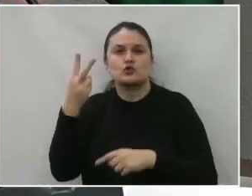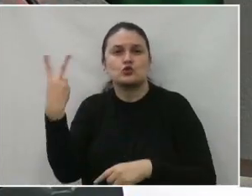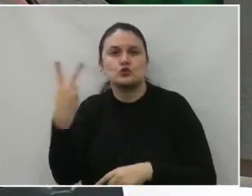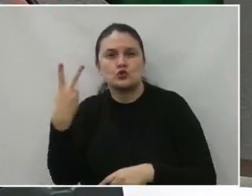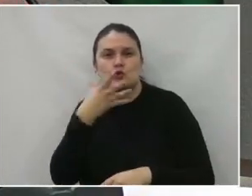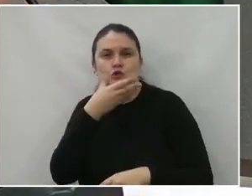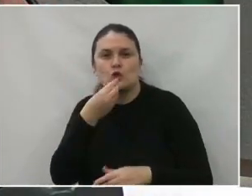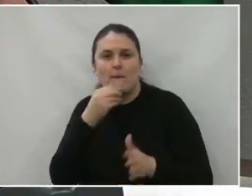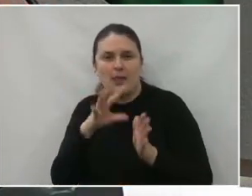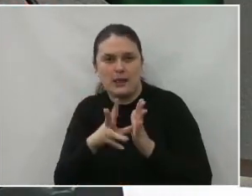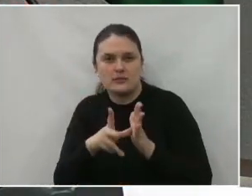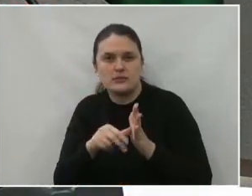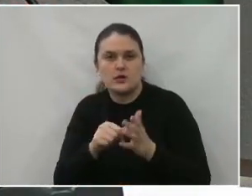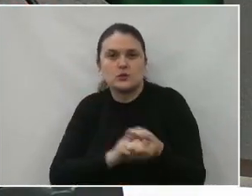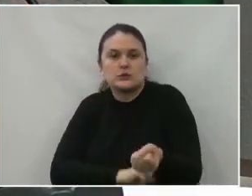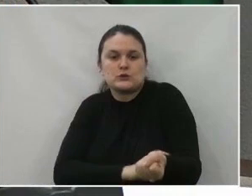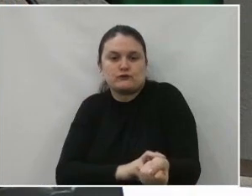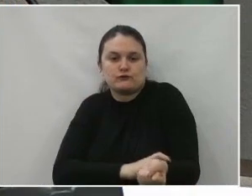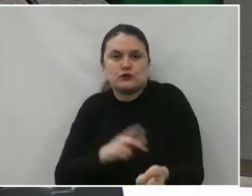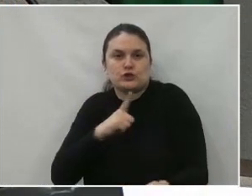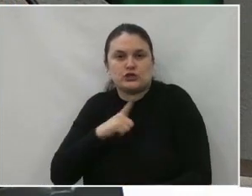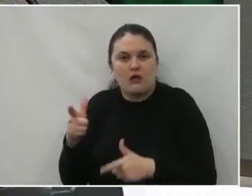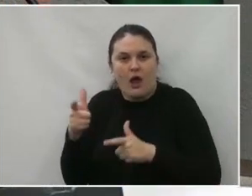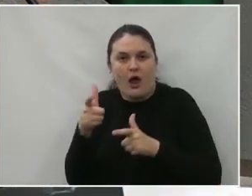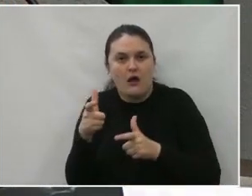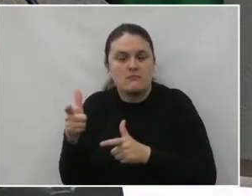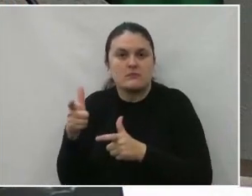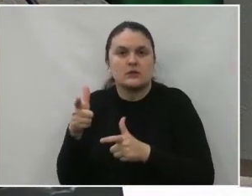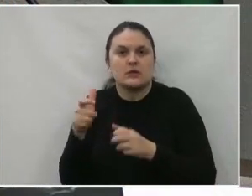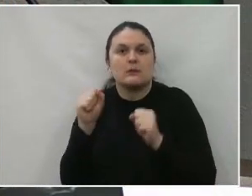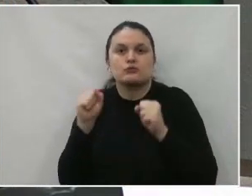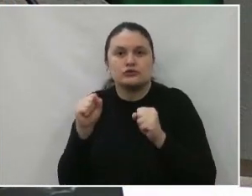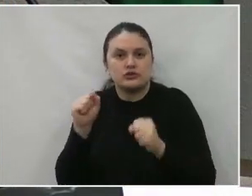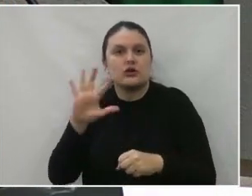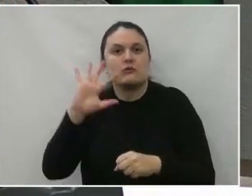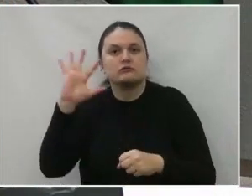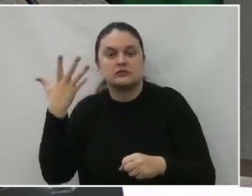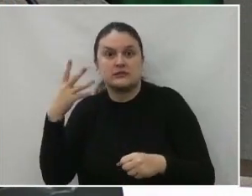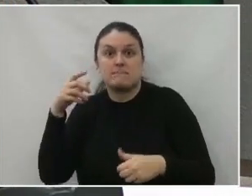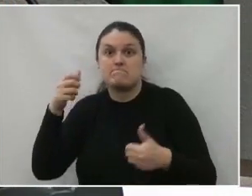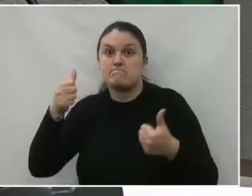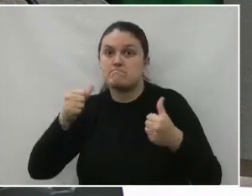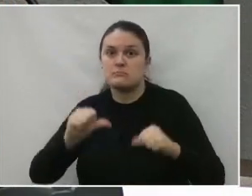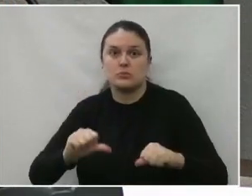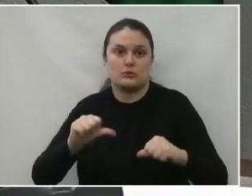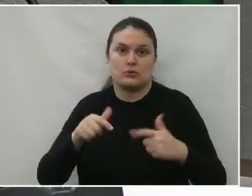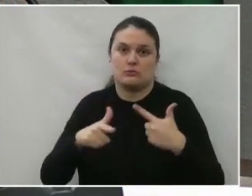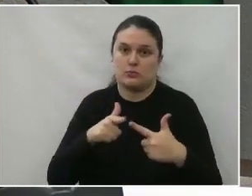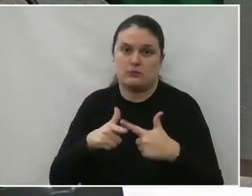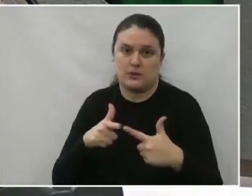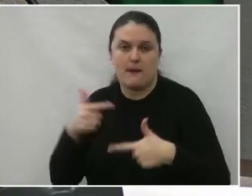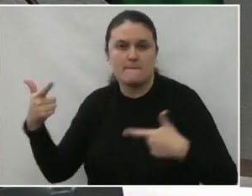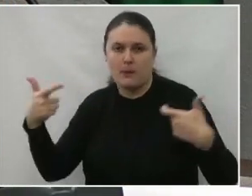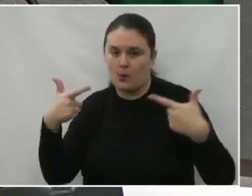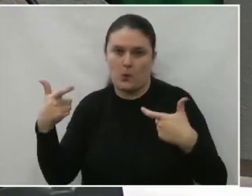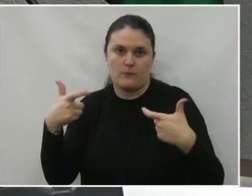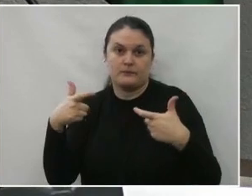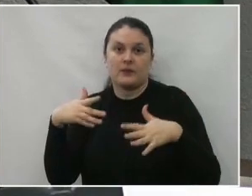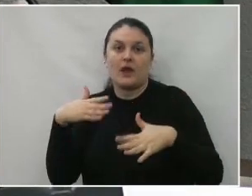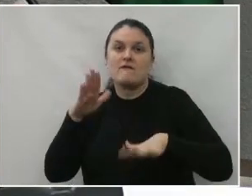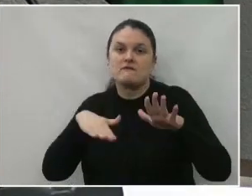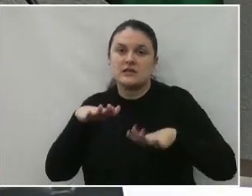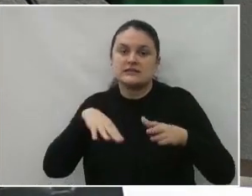nervosos, tremendo com as armas e assim por diante. Então, poderia acontecer algo pior. Então, dentro dos